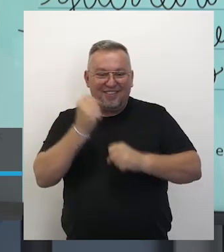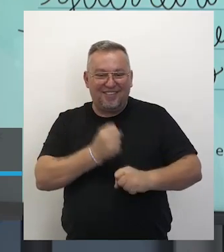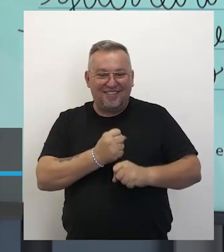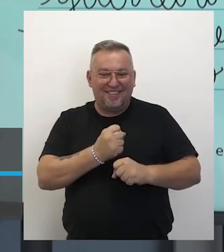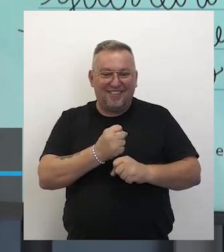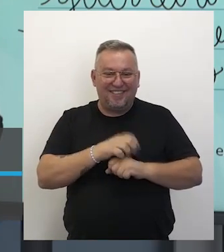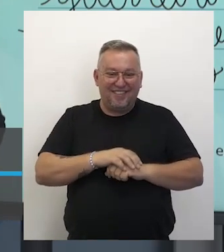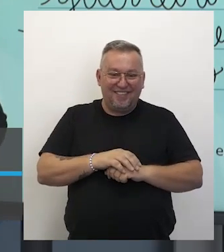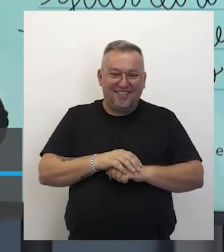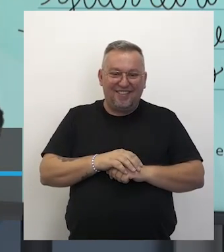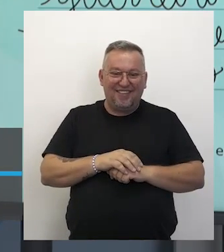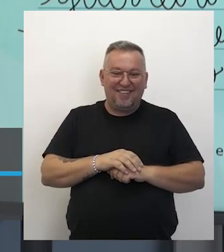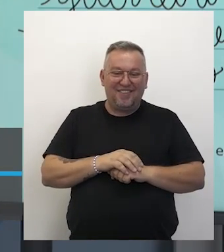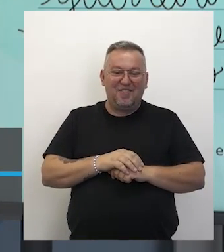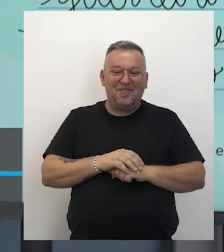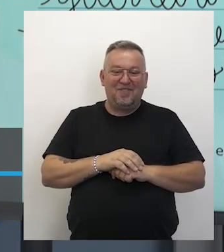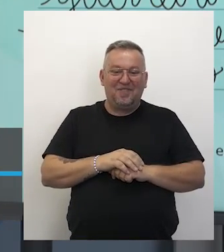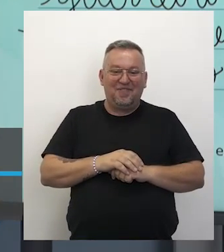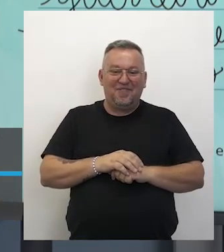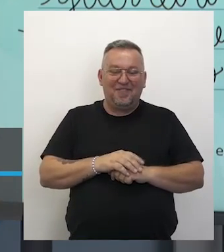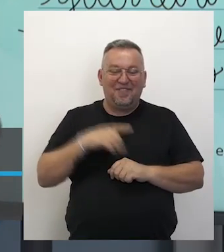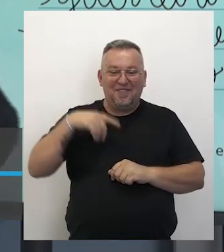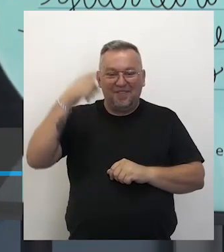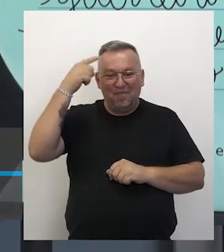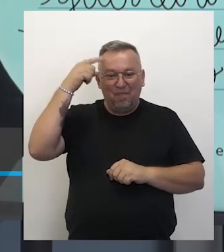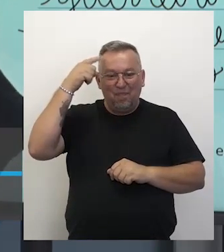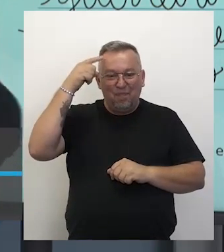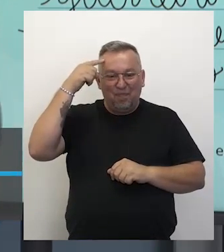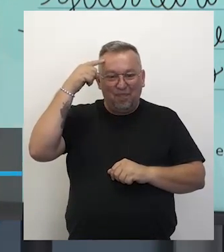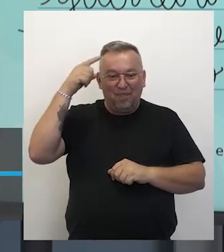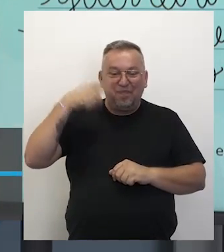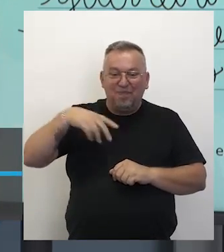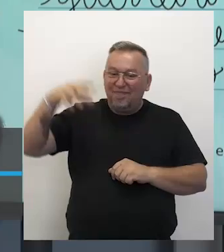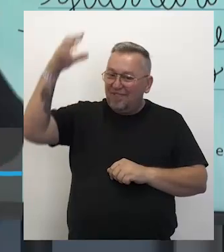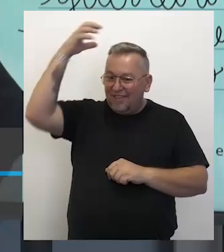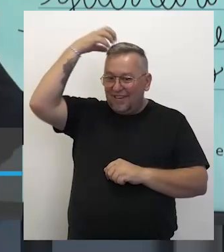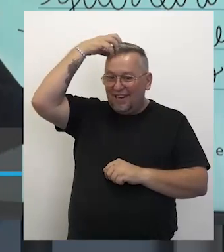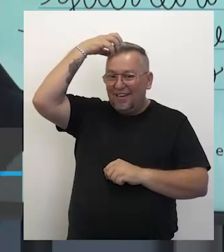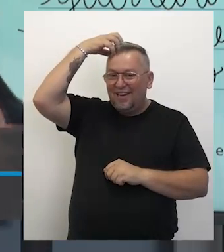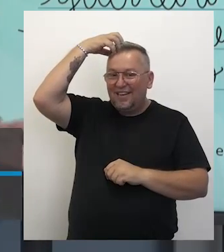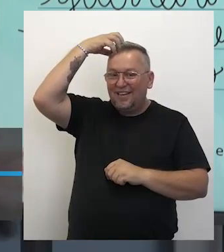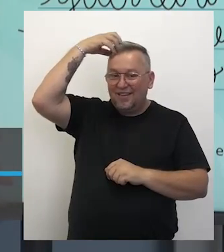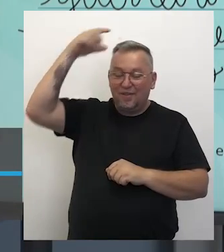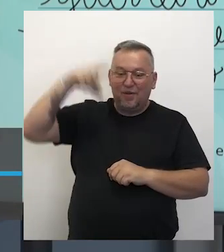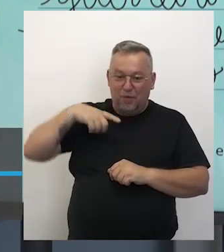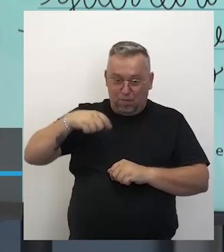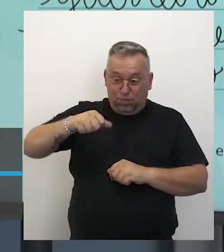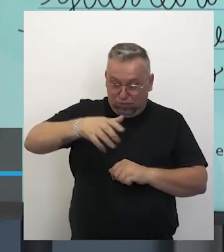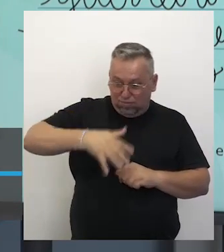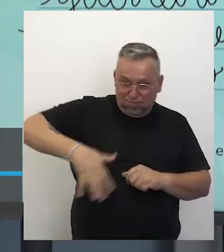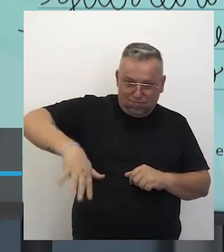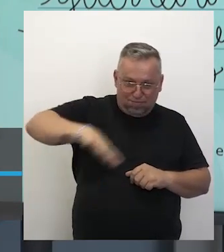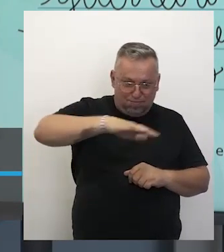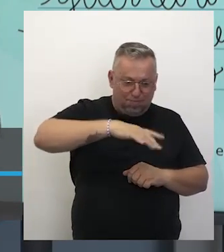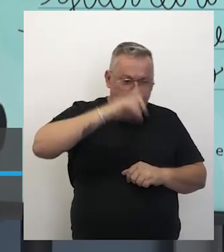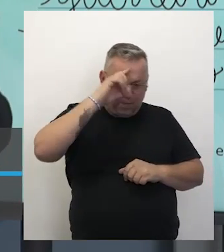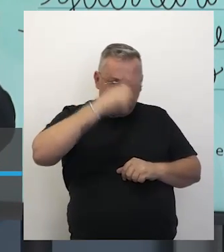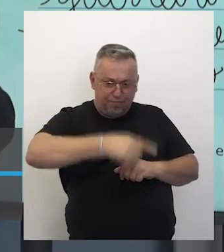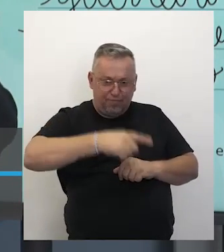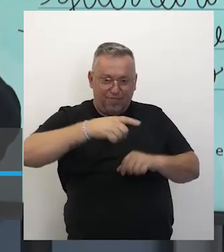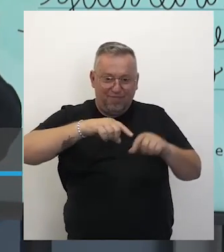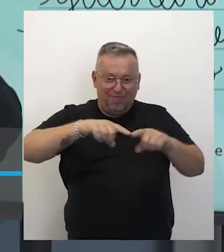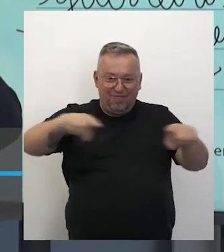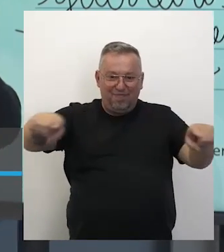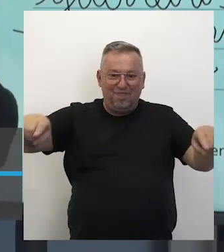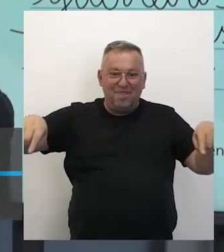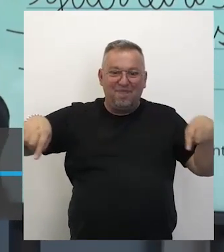Então, eu vou dar um exemplo assim, quer ver? Vamos supor que eu sou o rei. Eu sou o rei e tenho o meu território. E no meu território, eu tenho lá a